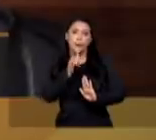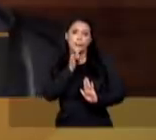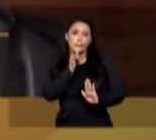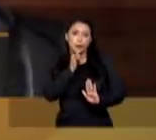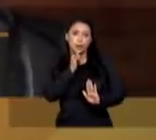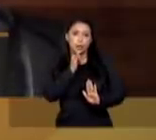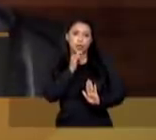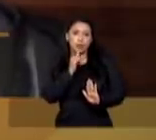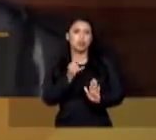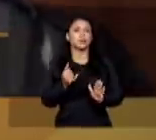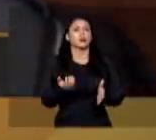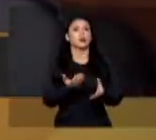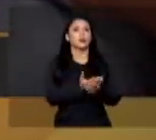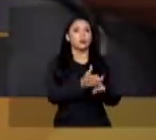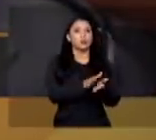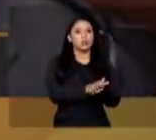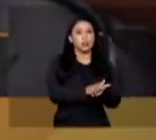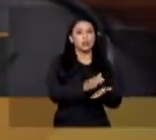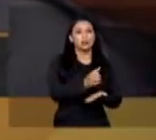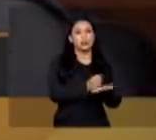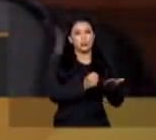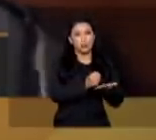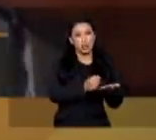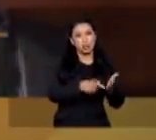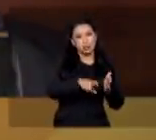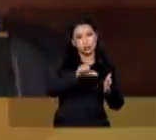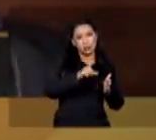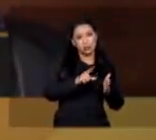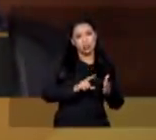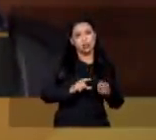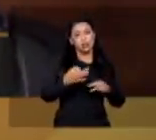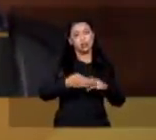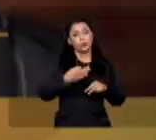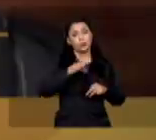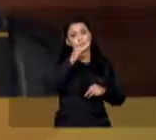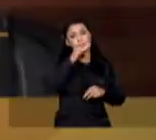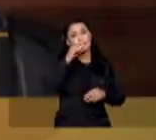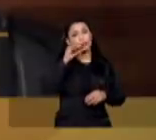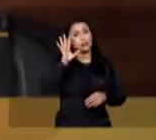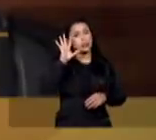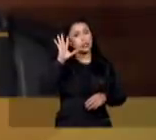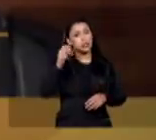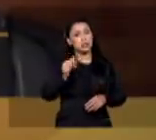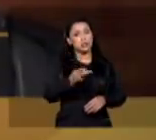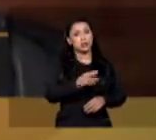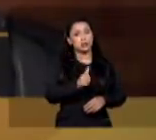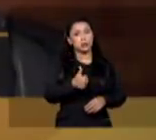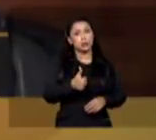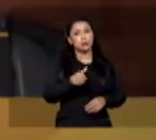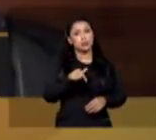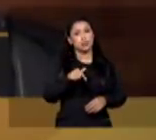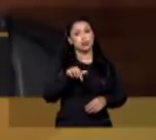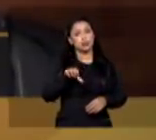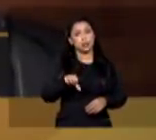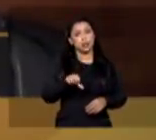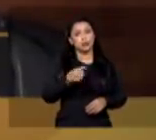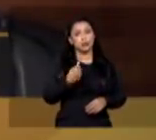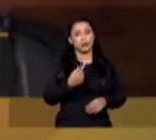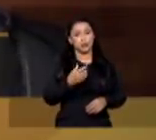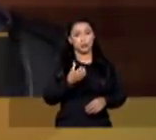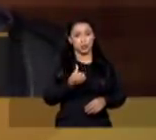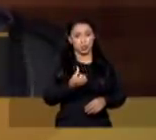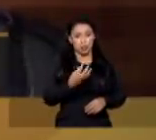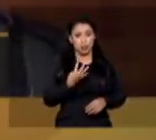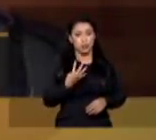sentido, como precedente do eminente ministro Celso de Mello, a decisão no habeas corpus